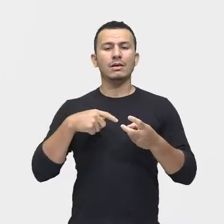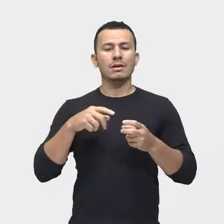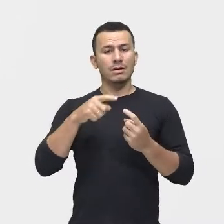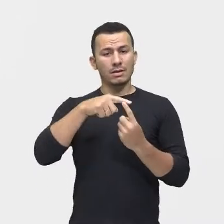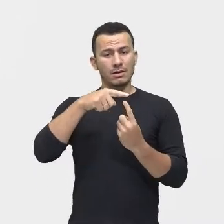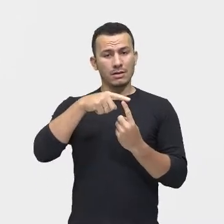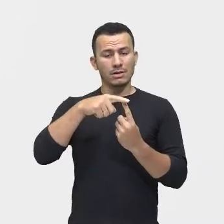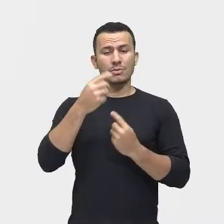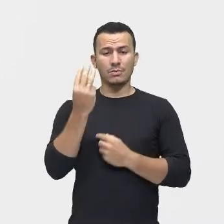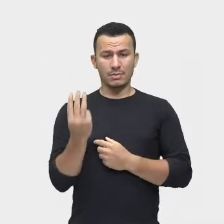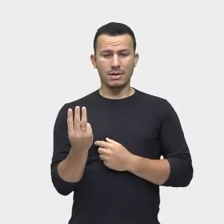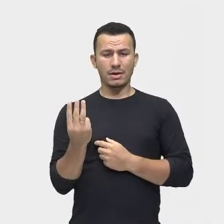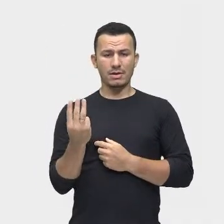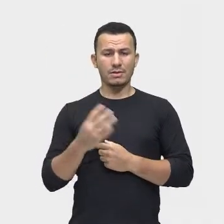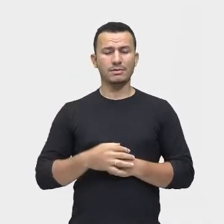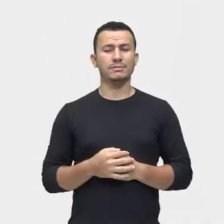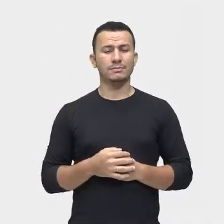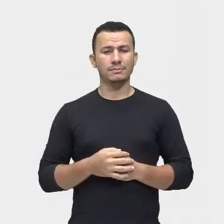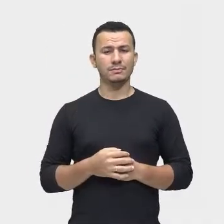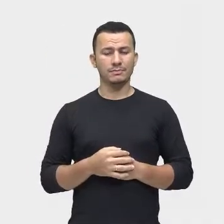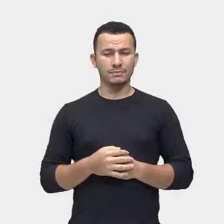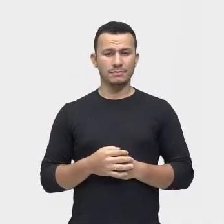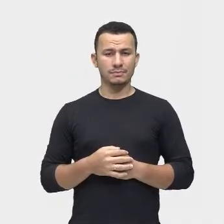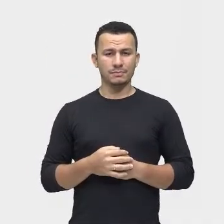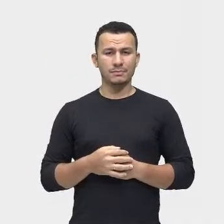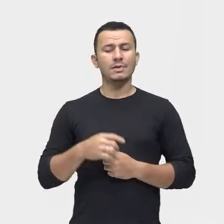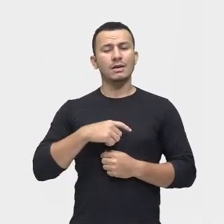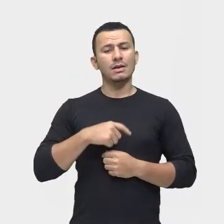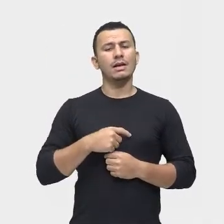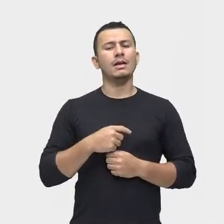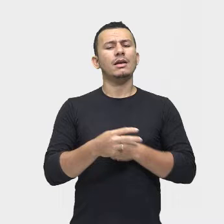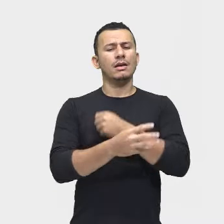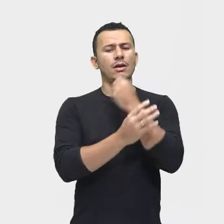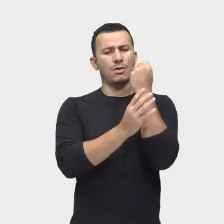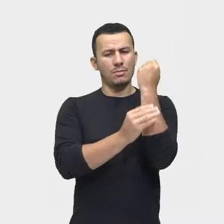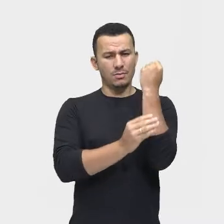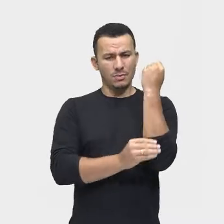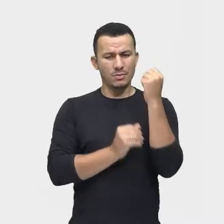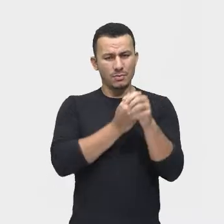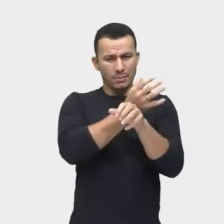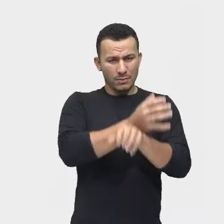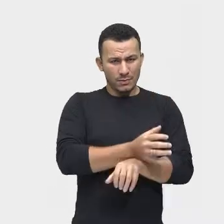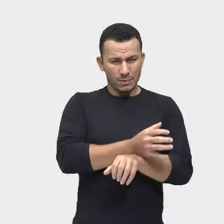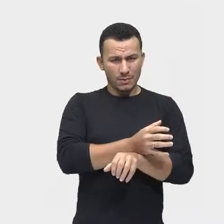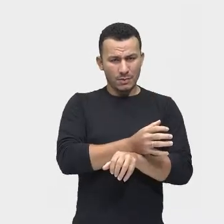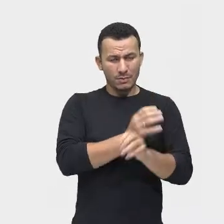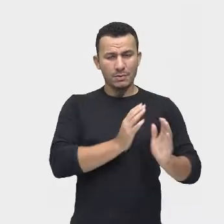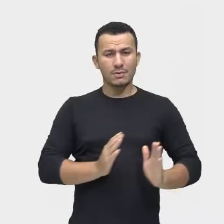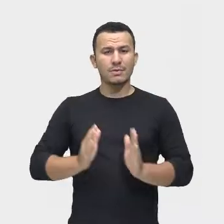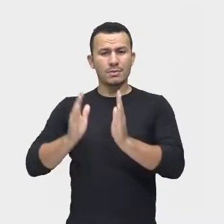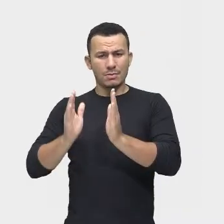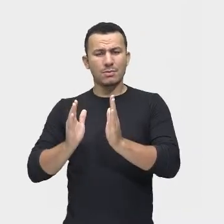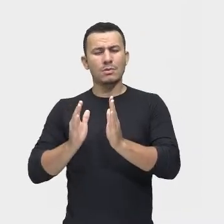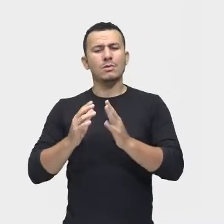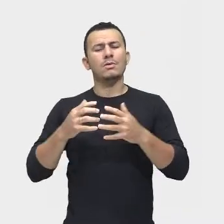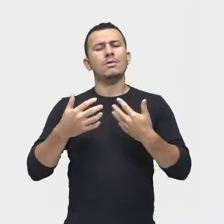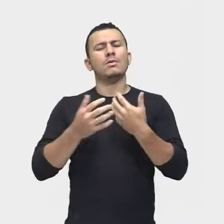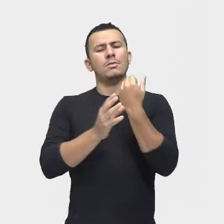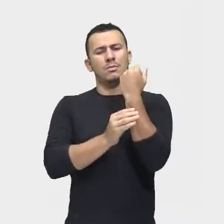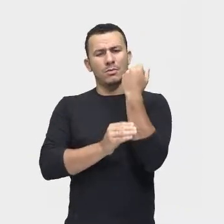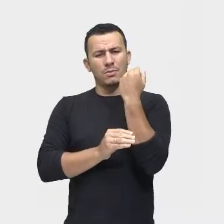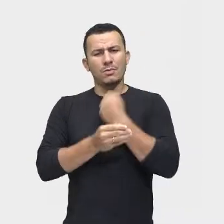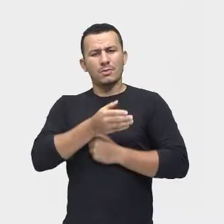de músculo: músculo esquelético, músculo cardíaco e o